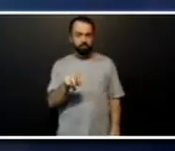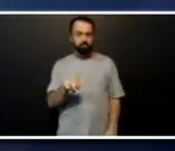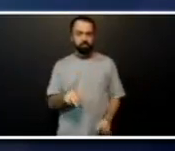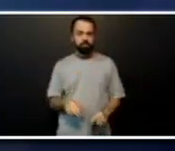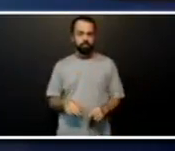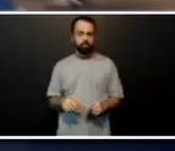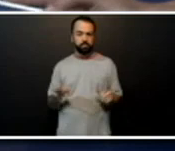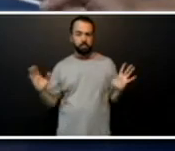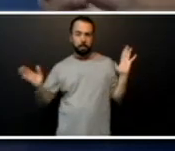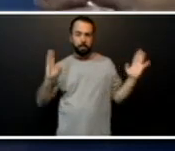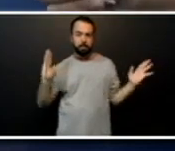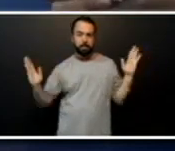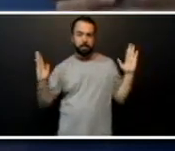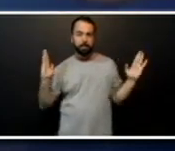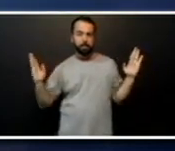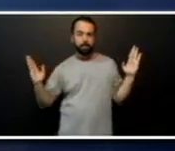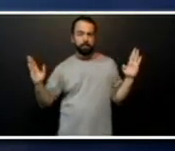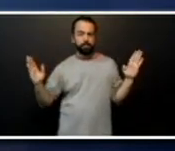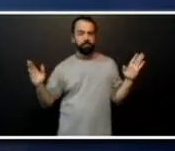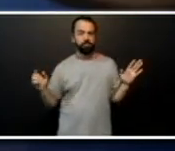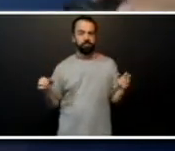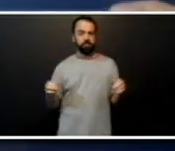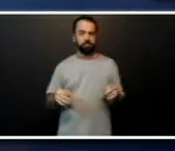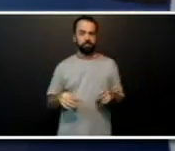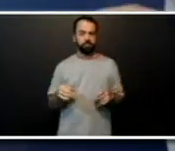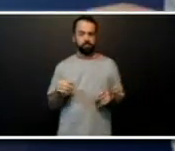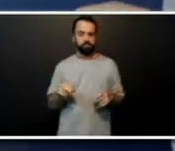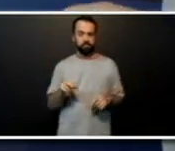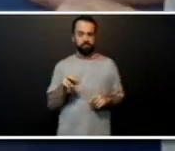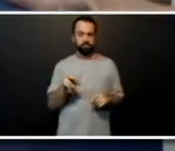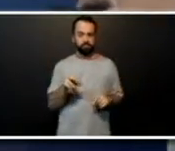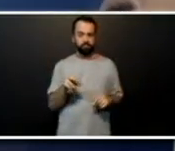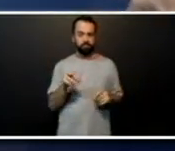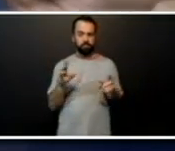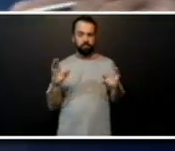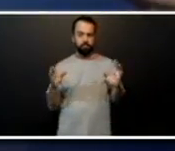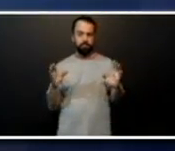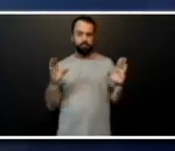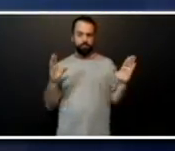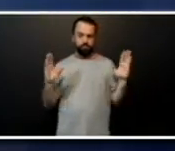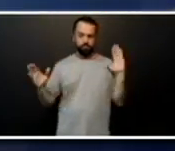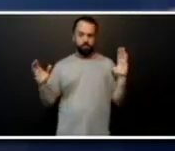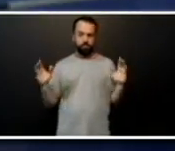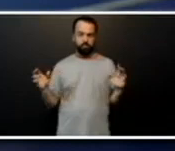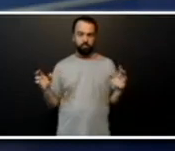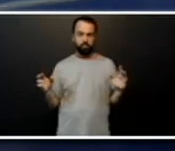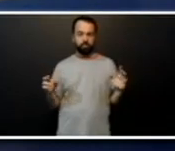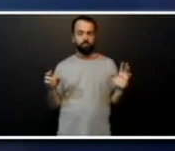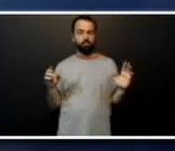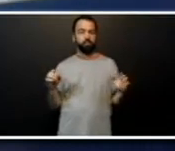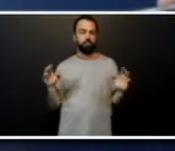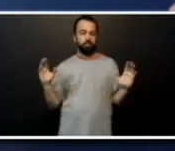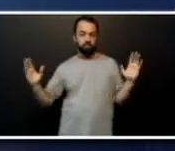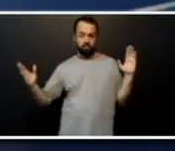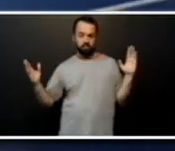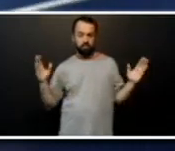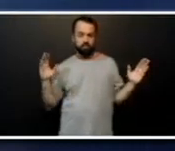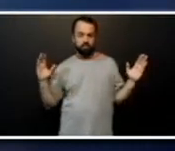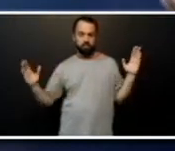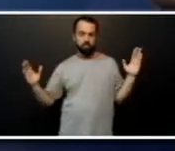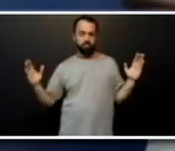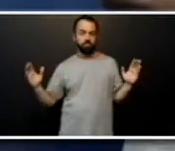que em lados opostos são números opostos.